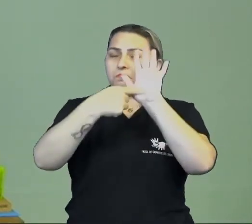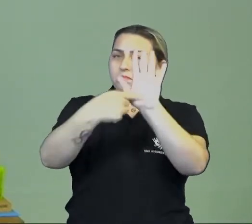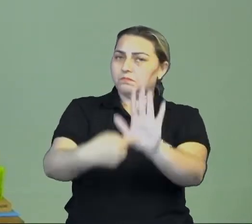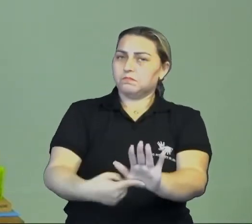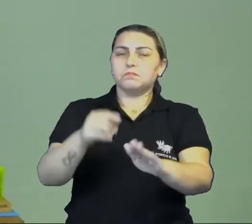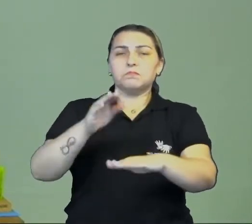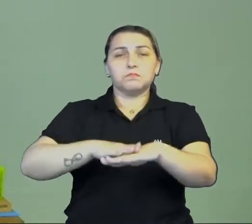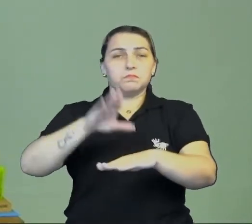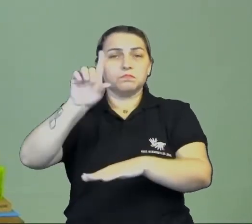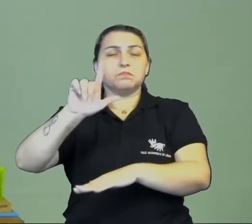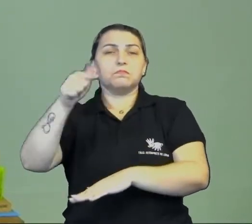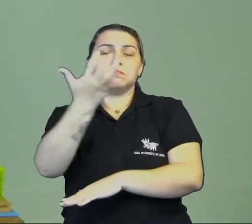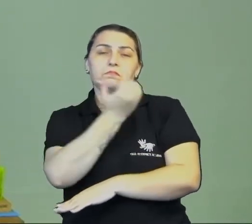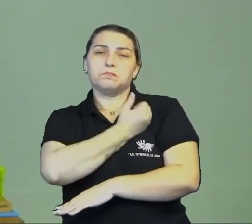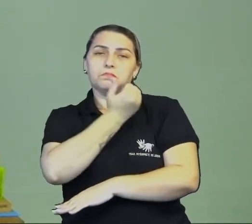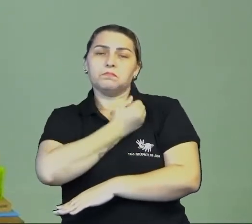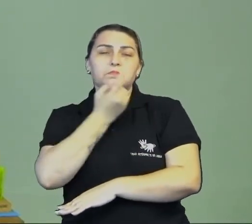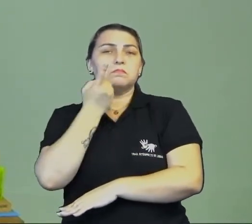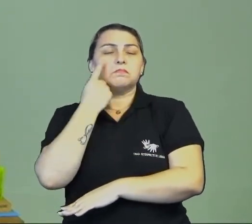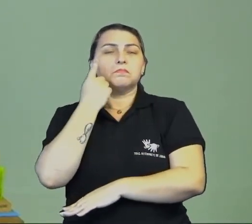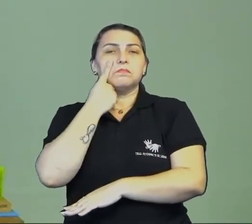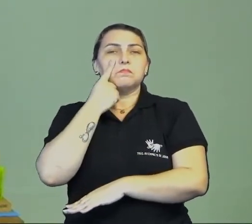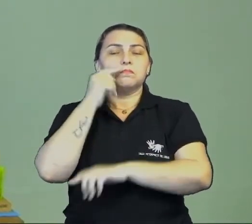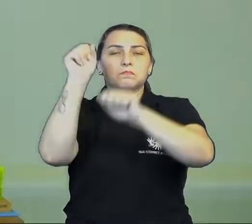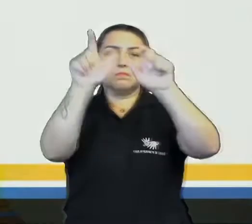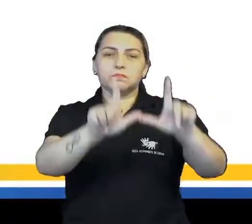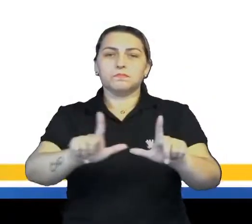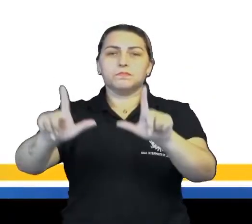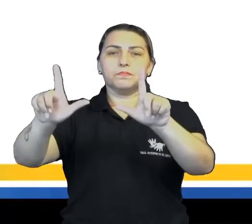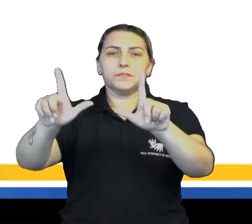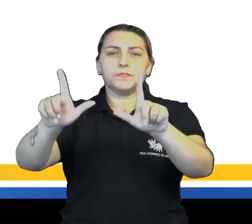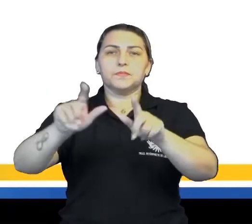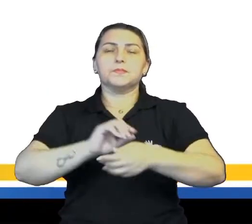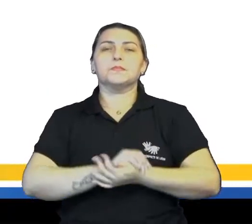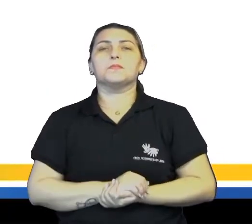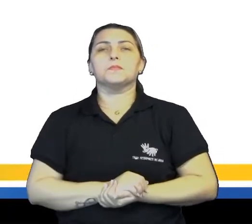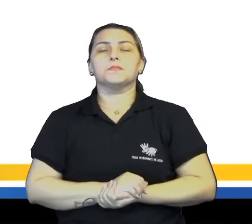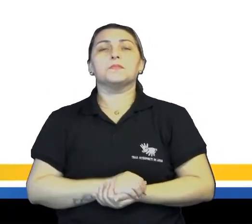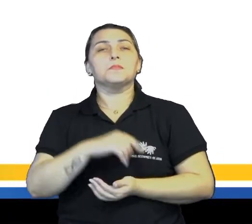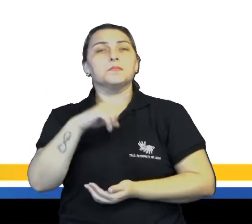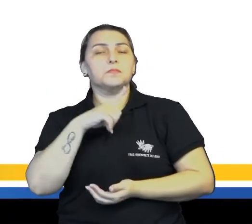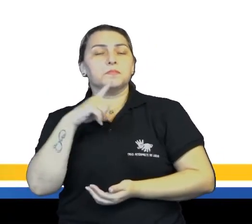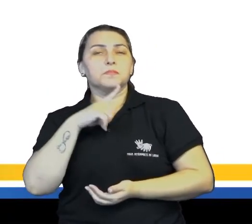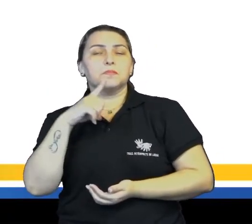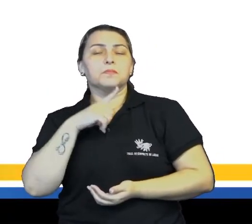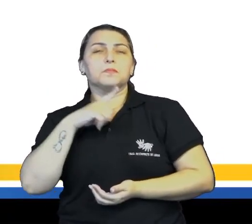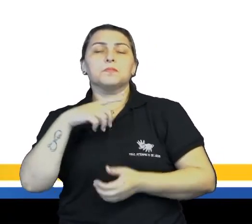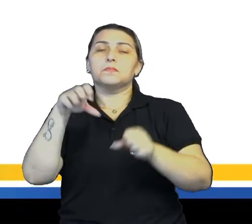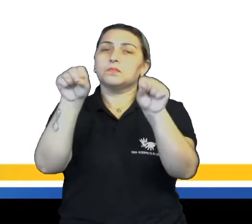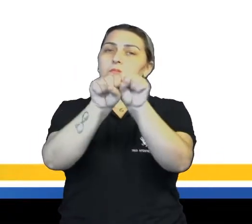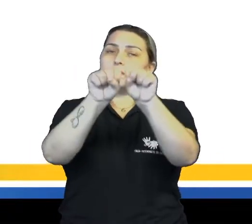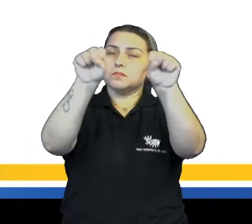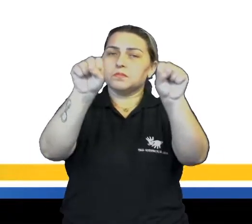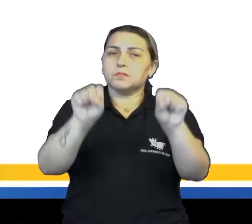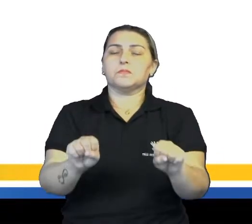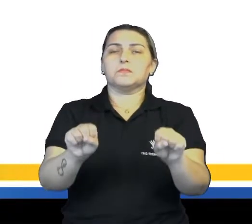apresentar mais outros números. Acompanha comigo aí na telinha. Nós temos aí o